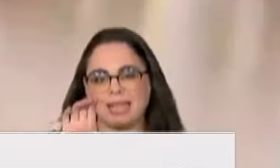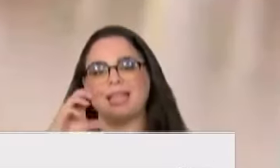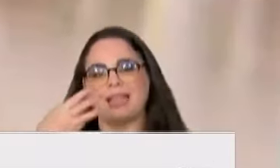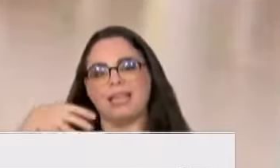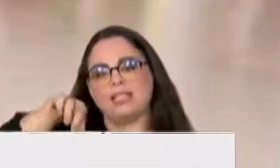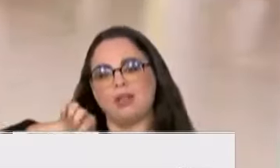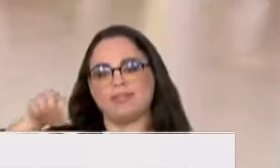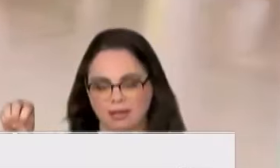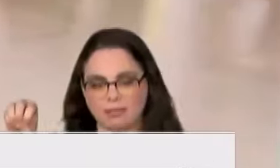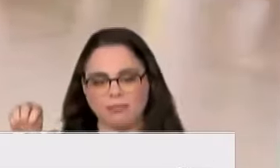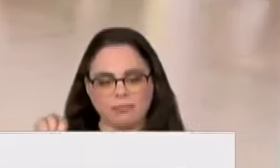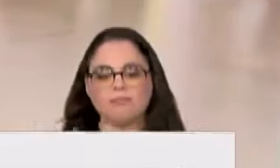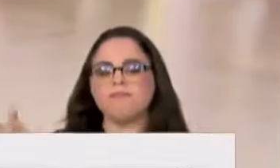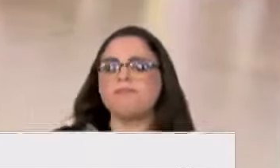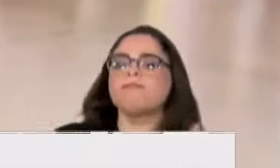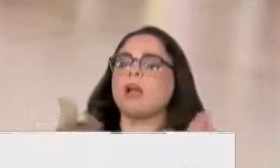E com relação